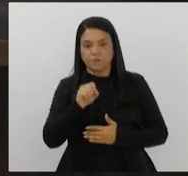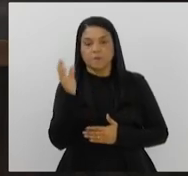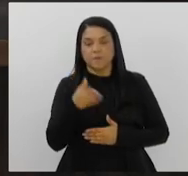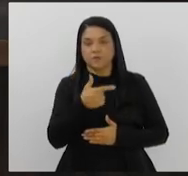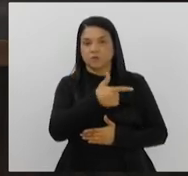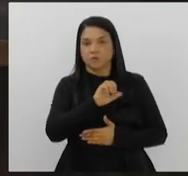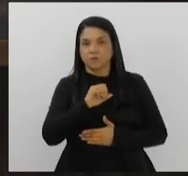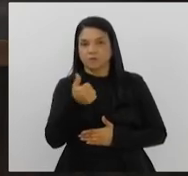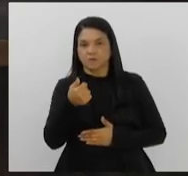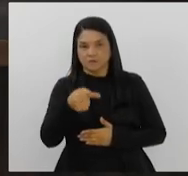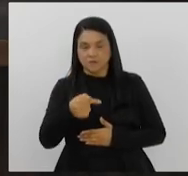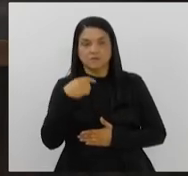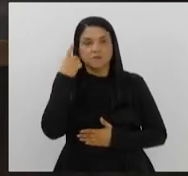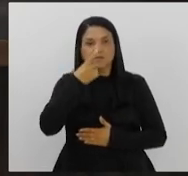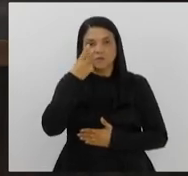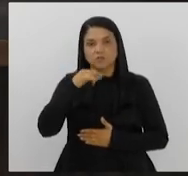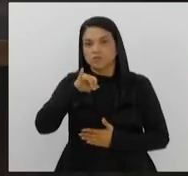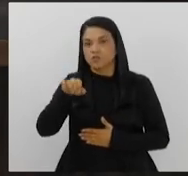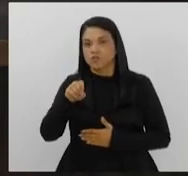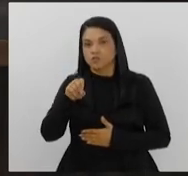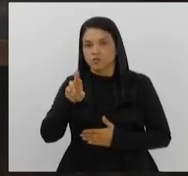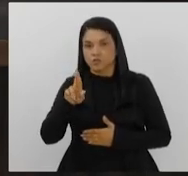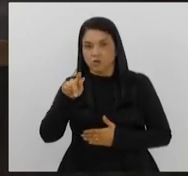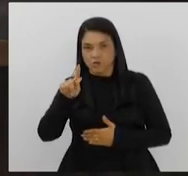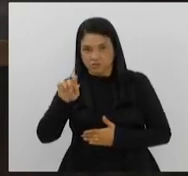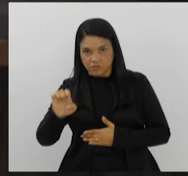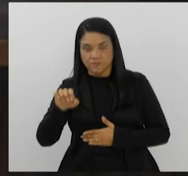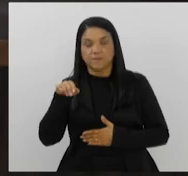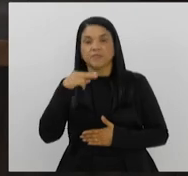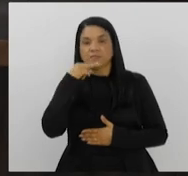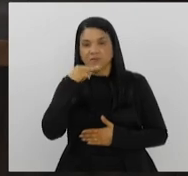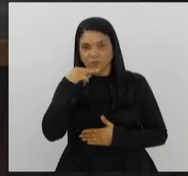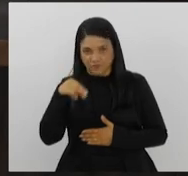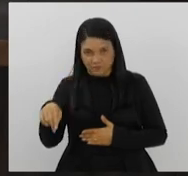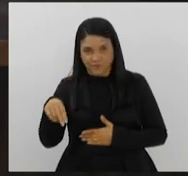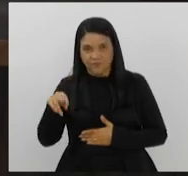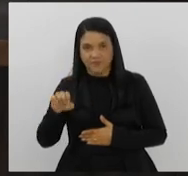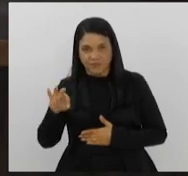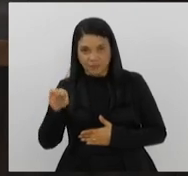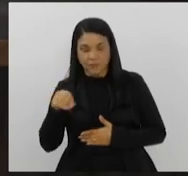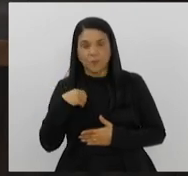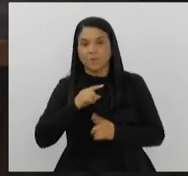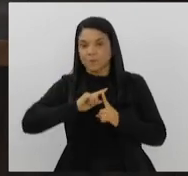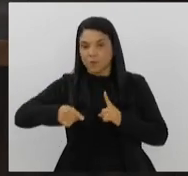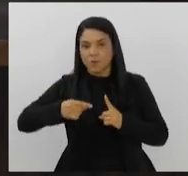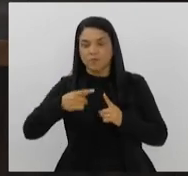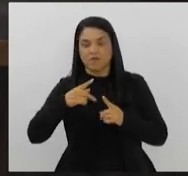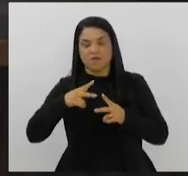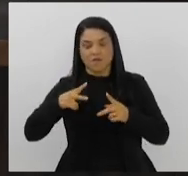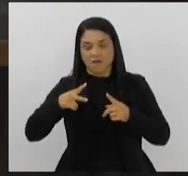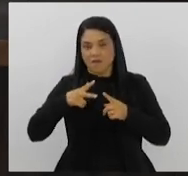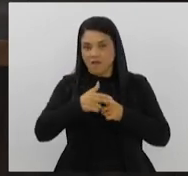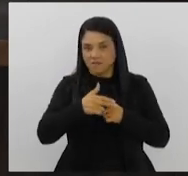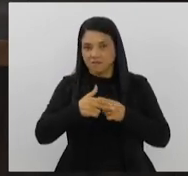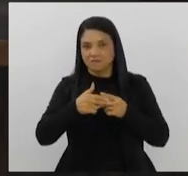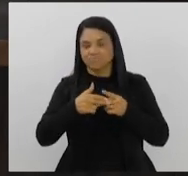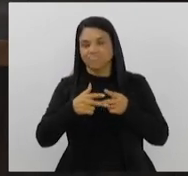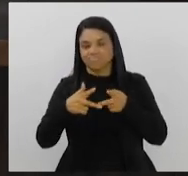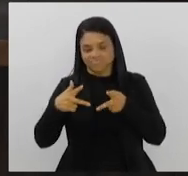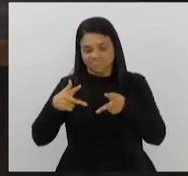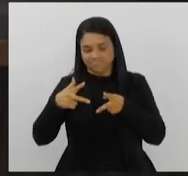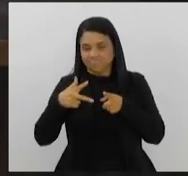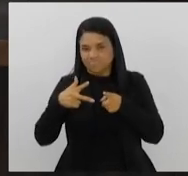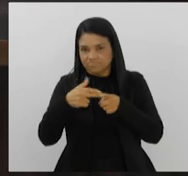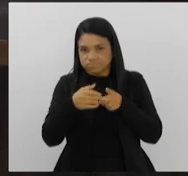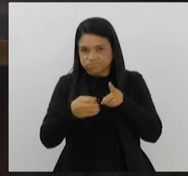2978/2017, de autoria do deputado Jorge Felipe Neto, que proíbe a castração química de cães no estado do Rio de